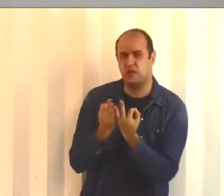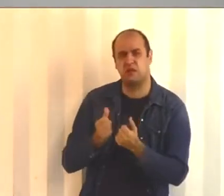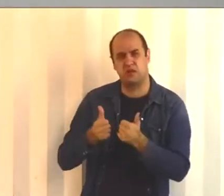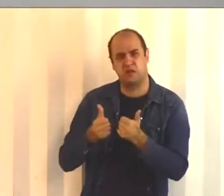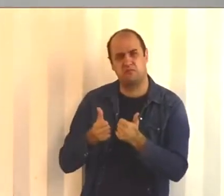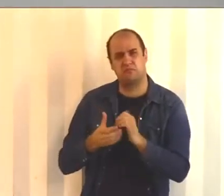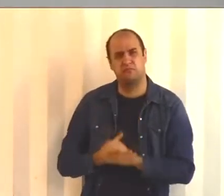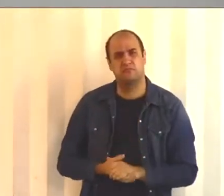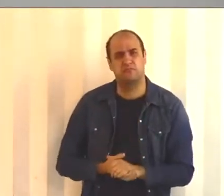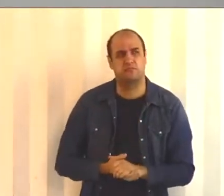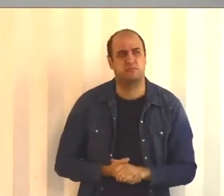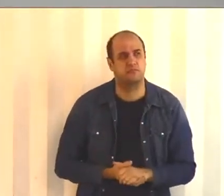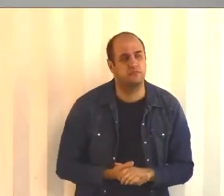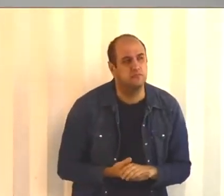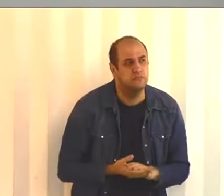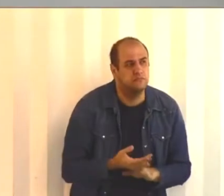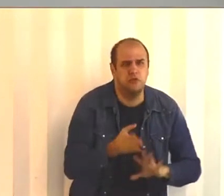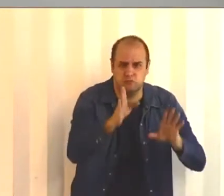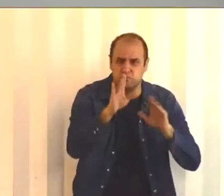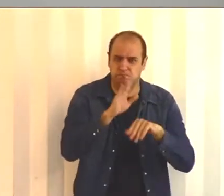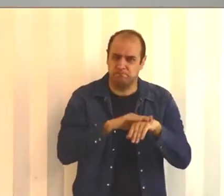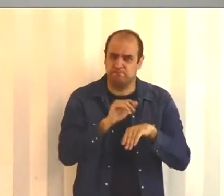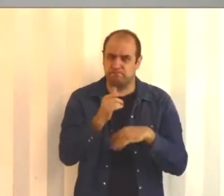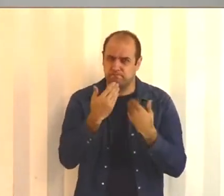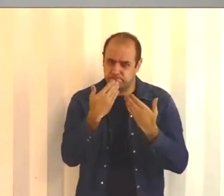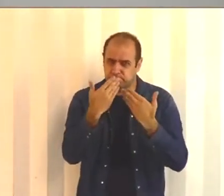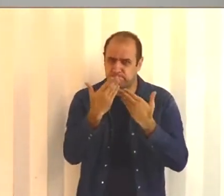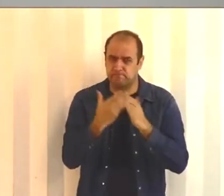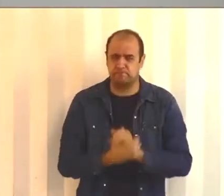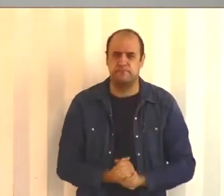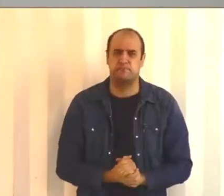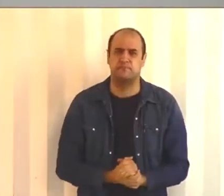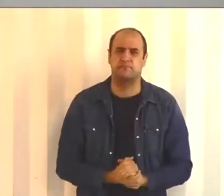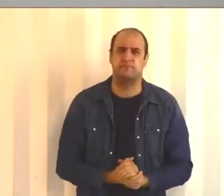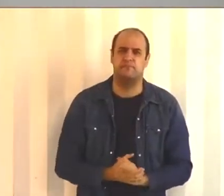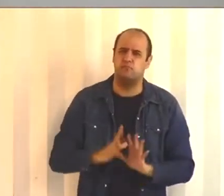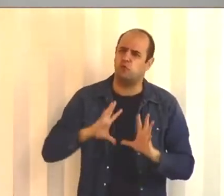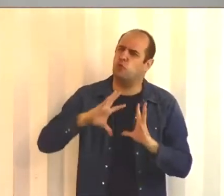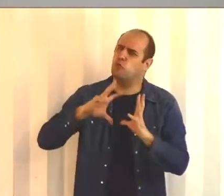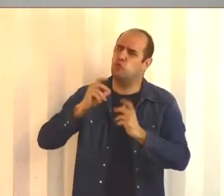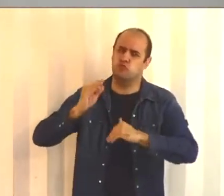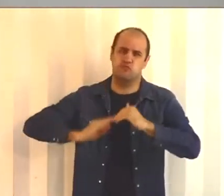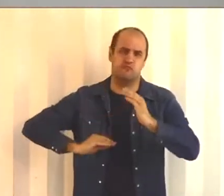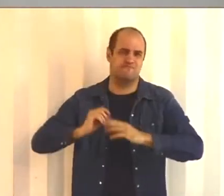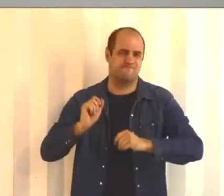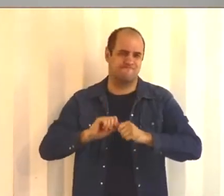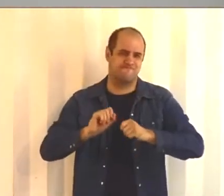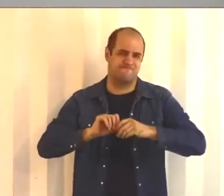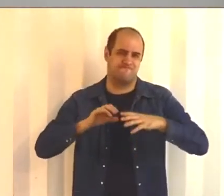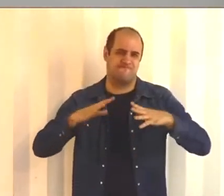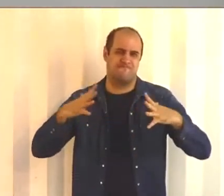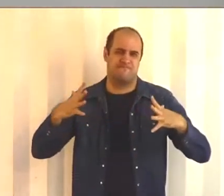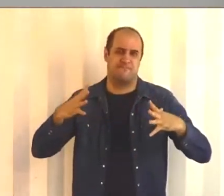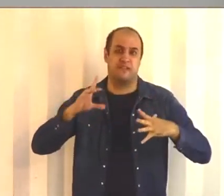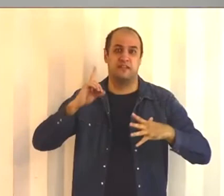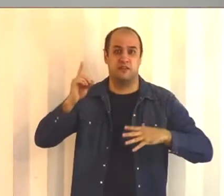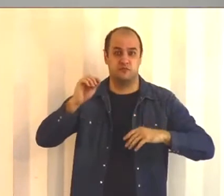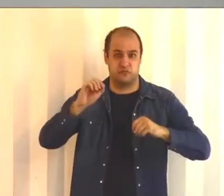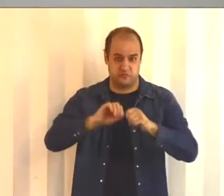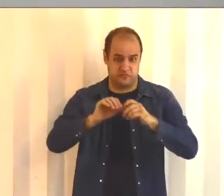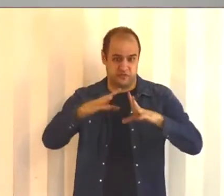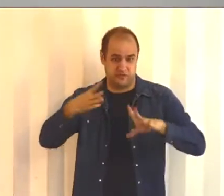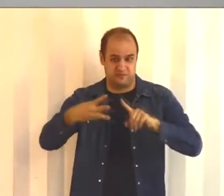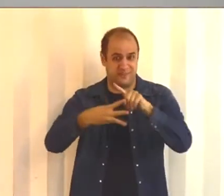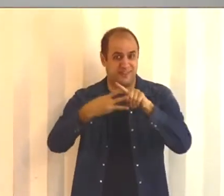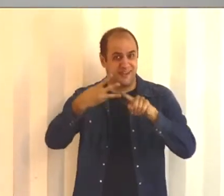Permita-me dizer uma coisa. Meus irmãos, desde que o mundo é mundo, Deus estabeleceu 3 instituições que